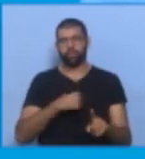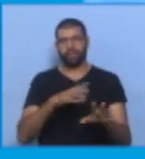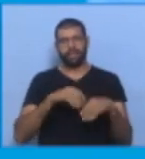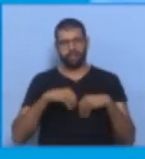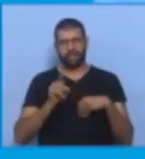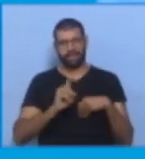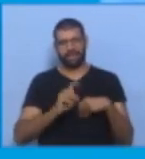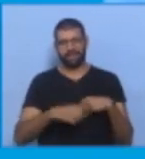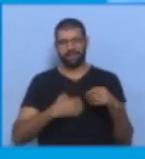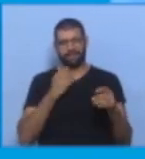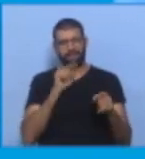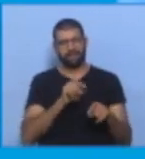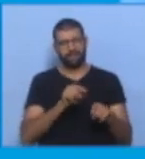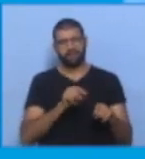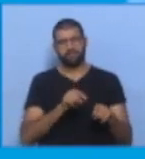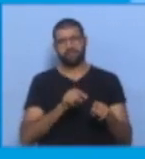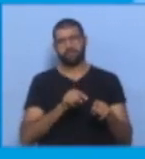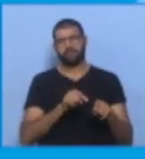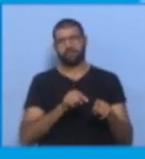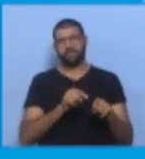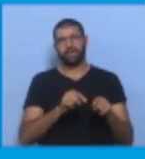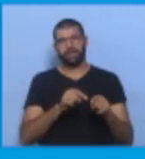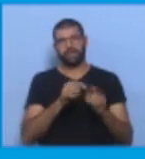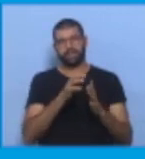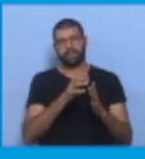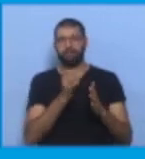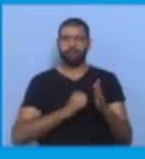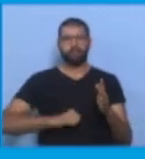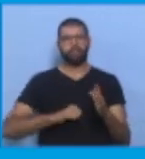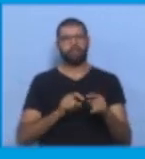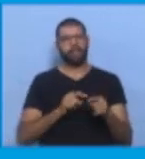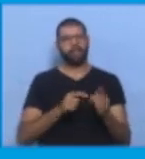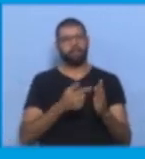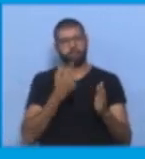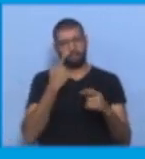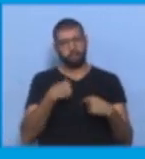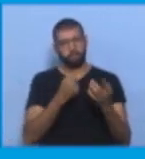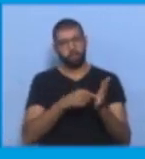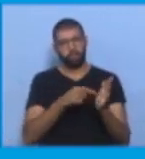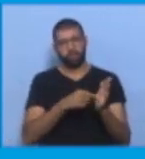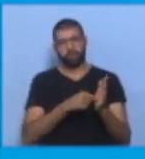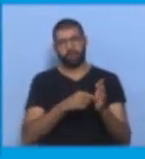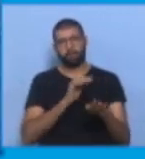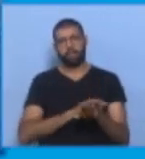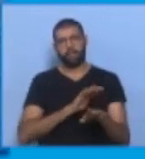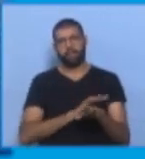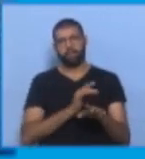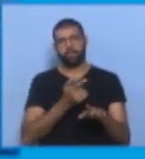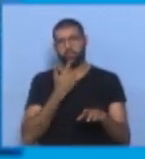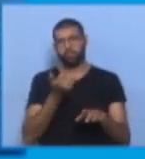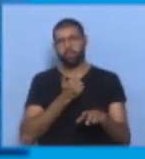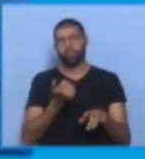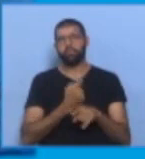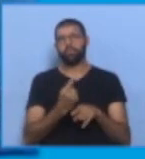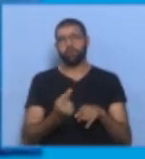essa interpretação desta transgressão aqui relatada enquanto pecado. Não pode ser,